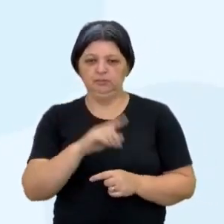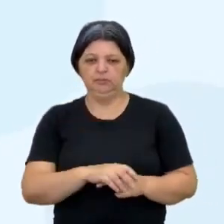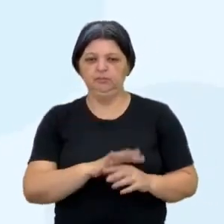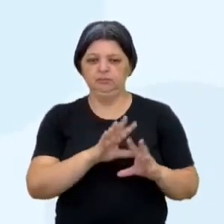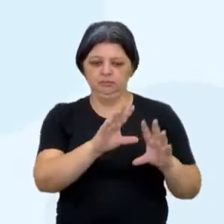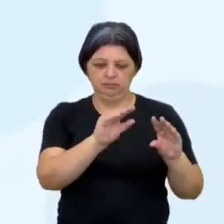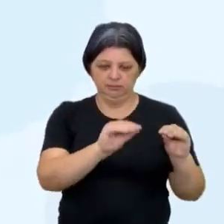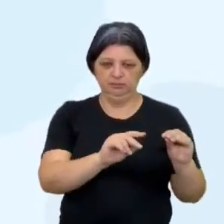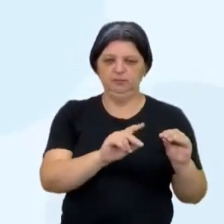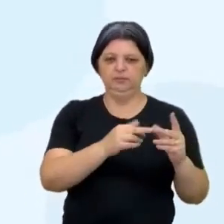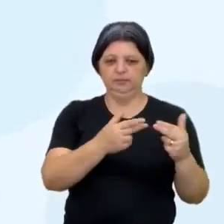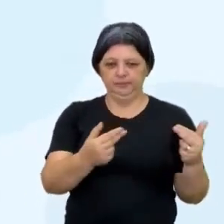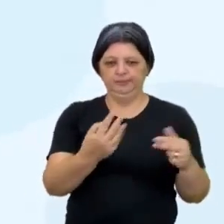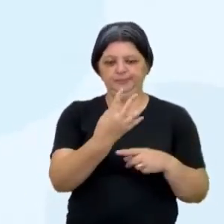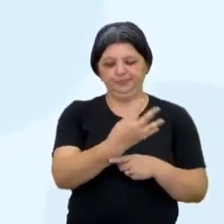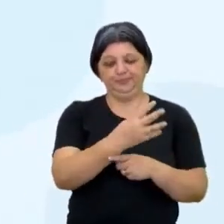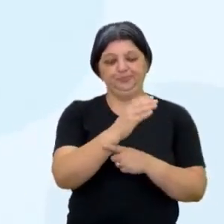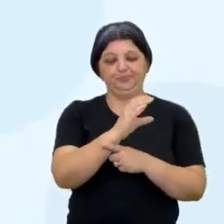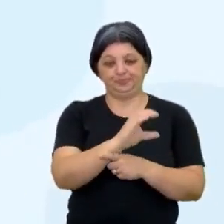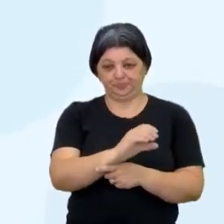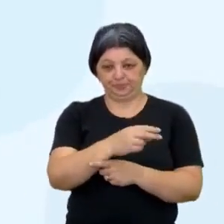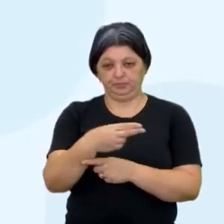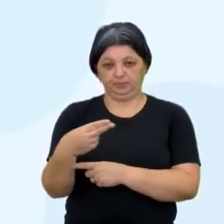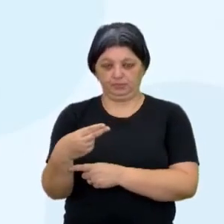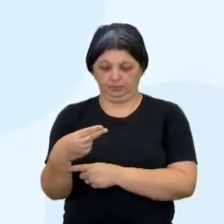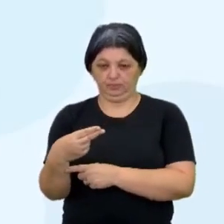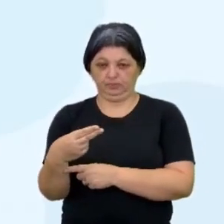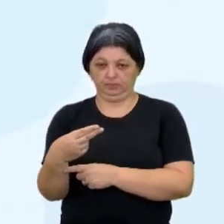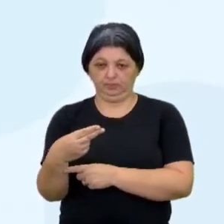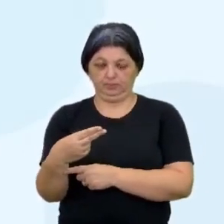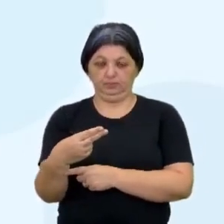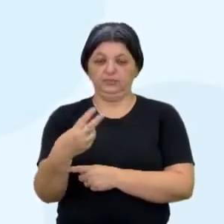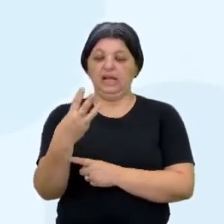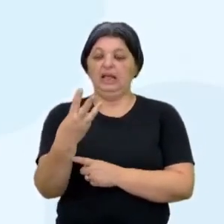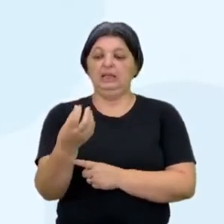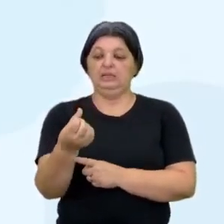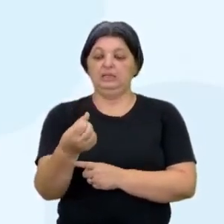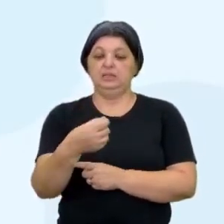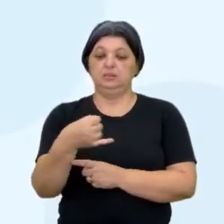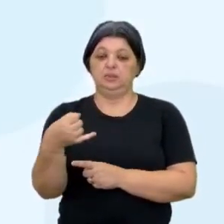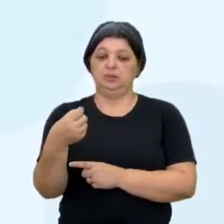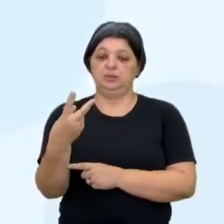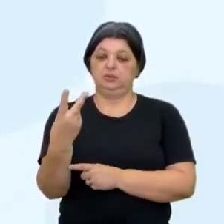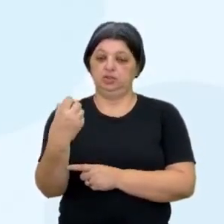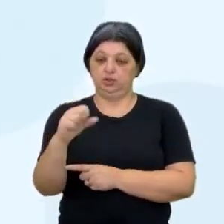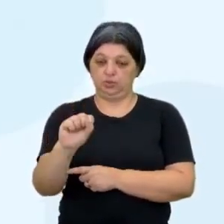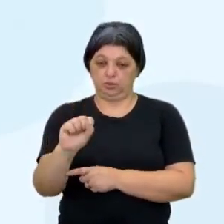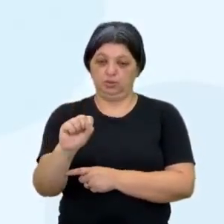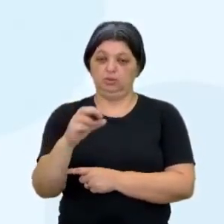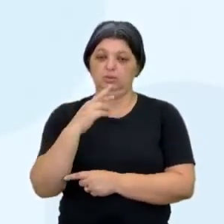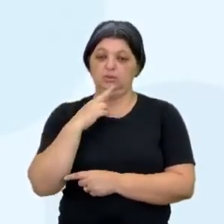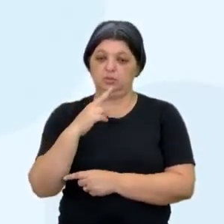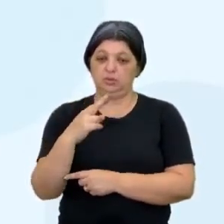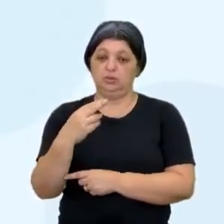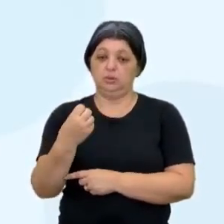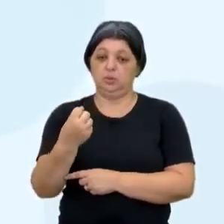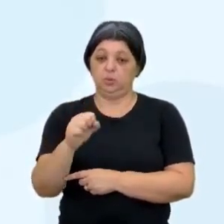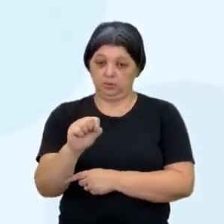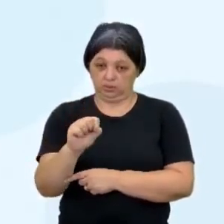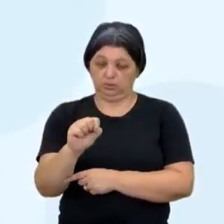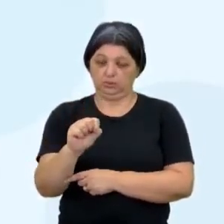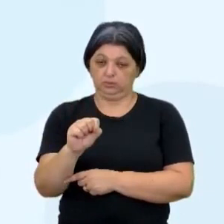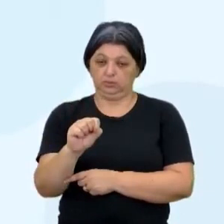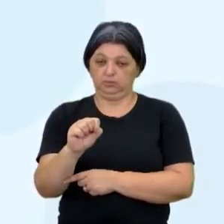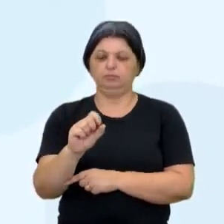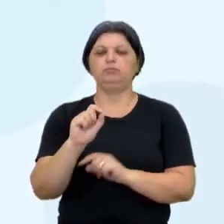resto. Abaixa o 4C, abaixa o sinal de igual e 36 menos 28 costuma dar 8, né? E aí, ó, chegou